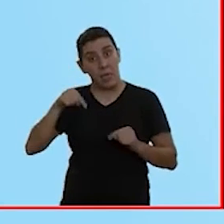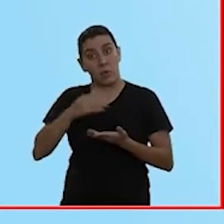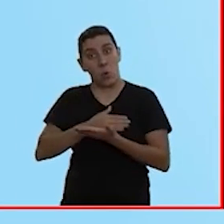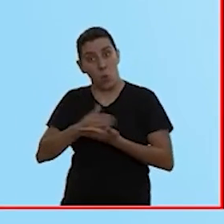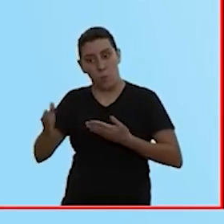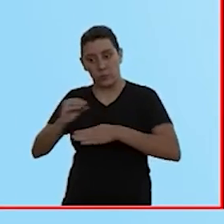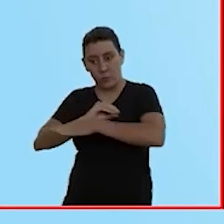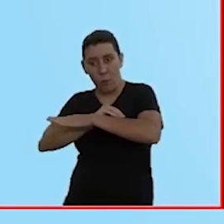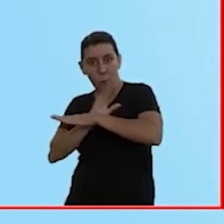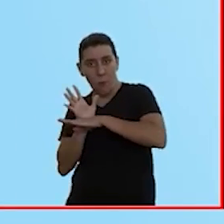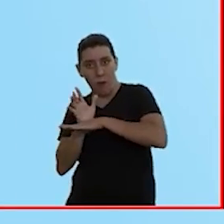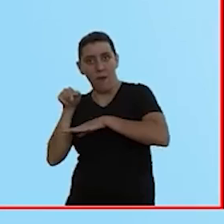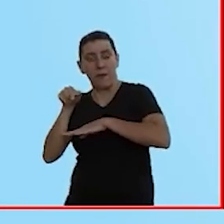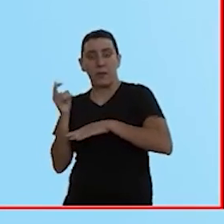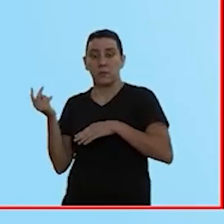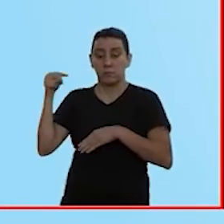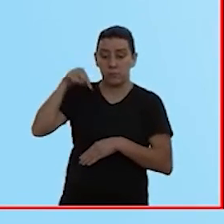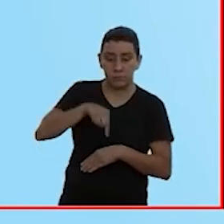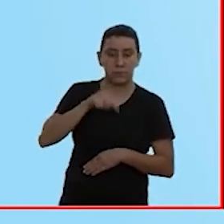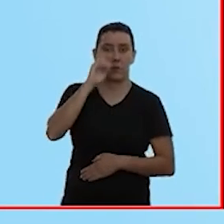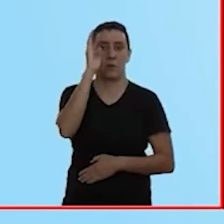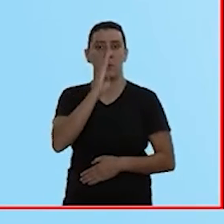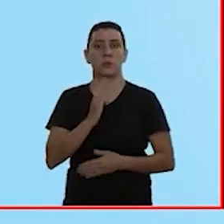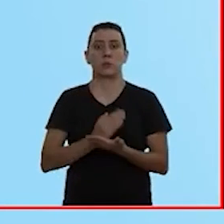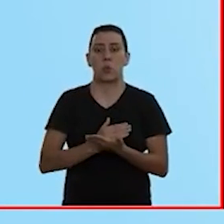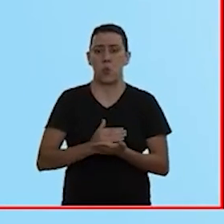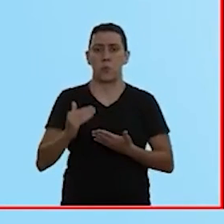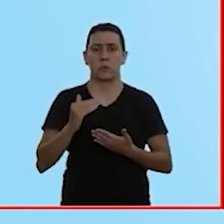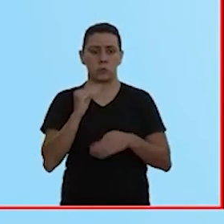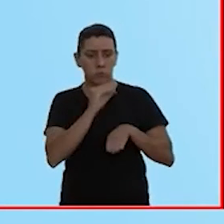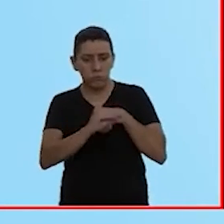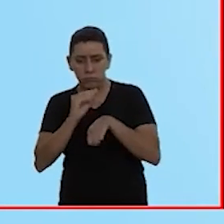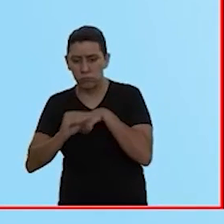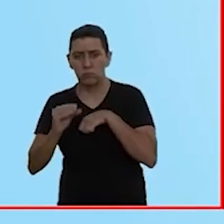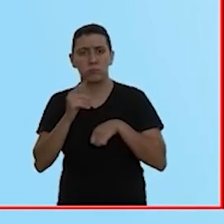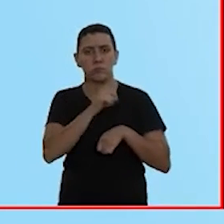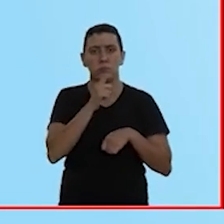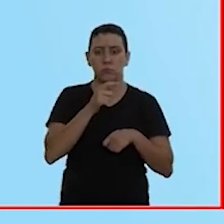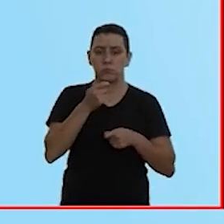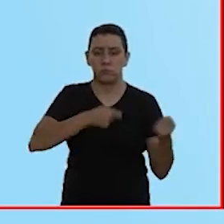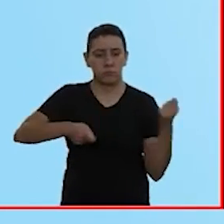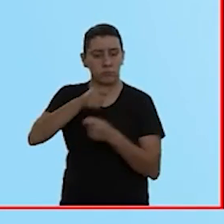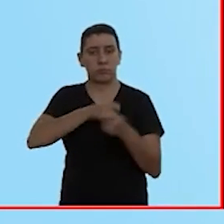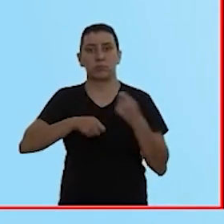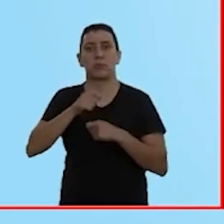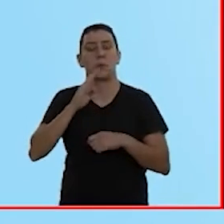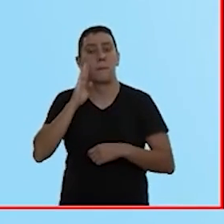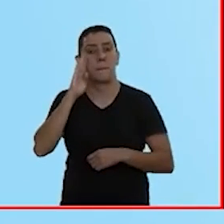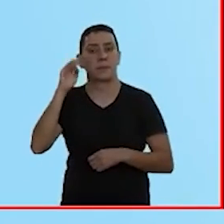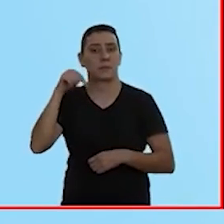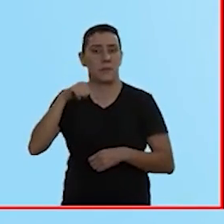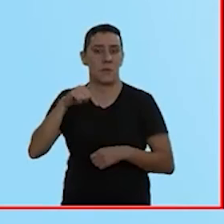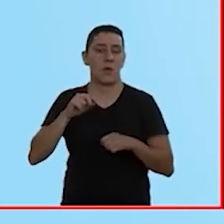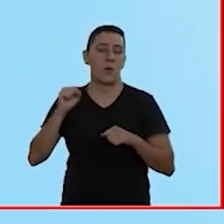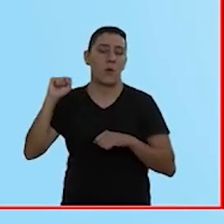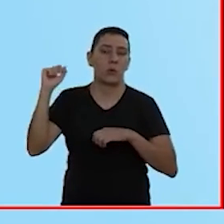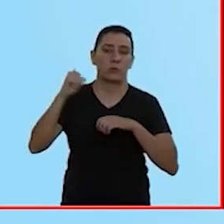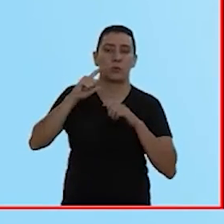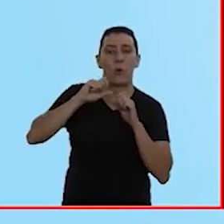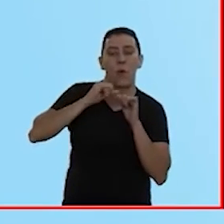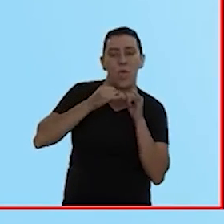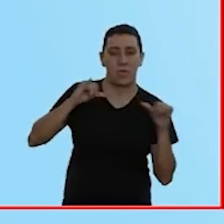energia solar a empresa se tornou líderes e líder em inversores para sistemas fotovoltaicos e também quando a